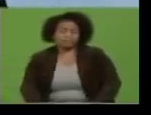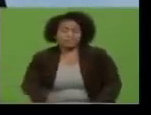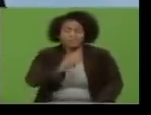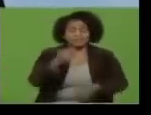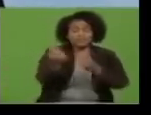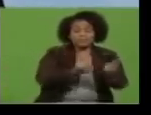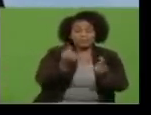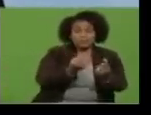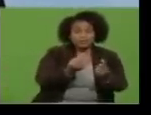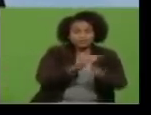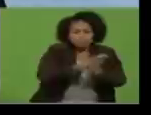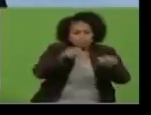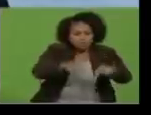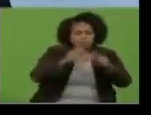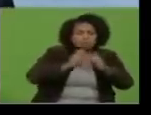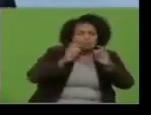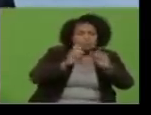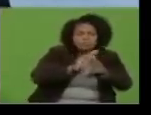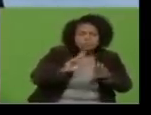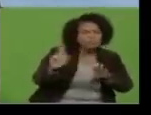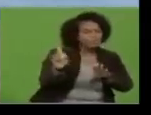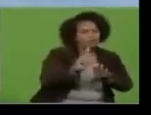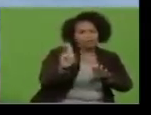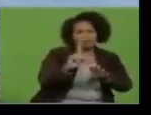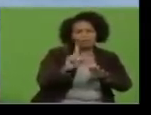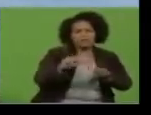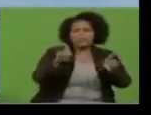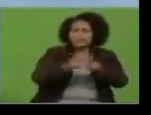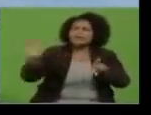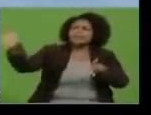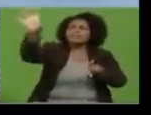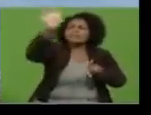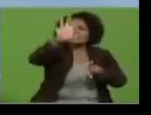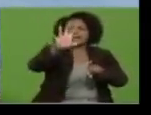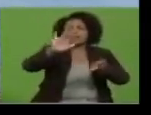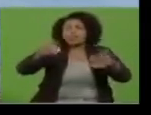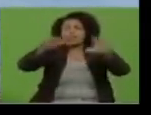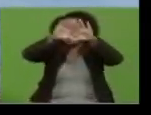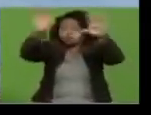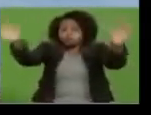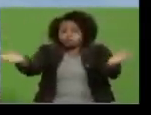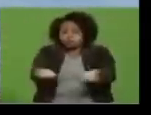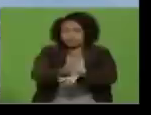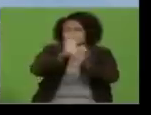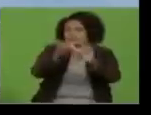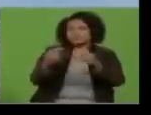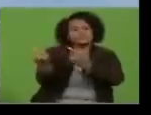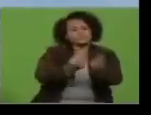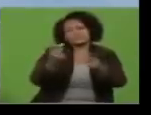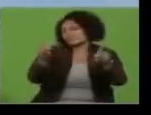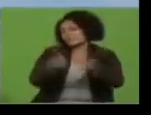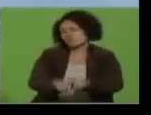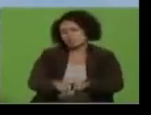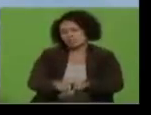Moçambique. É uma tendência que ocorre de forma geral em todo o mundo. Os apelos da